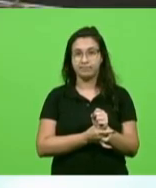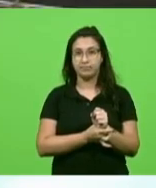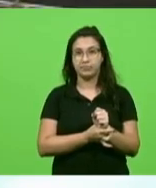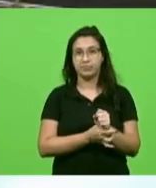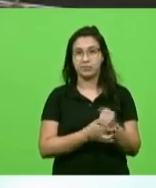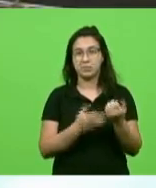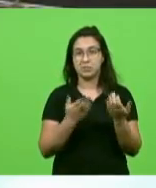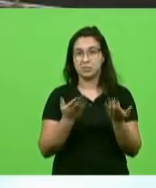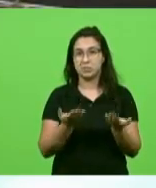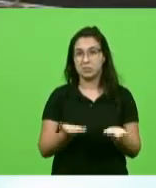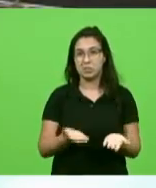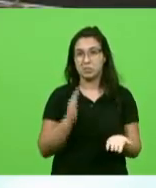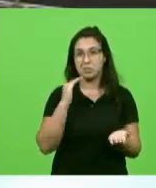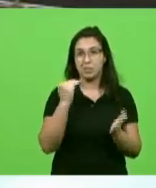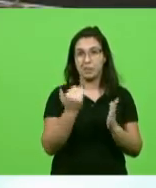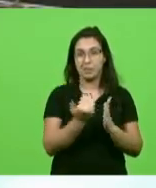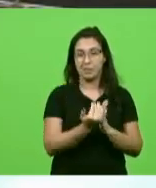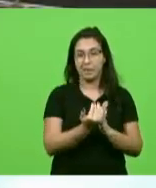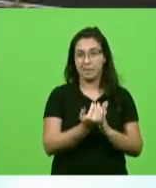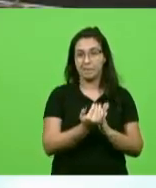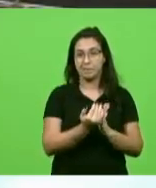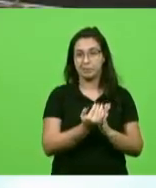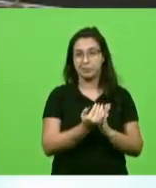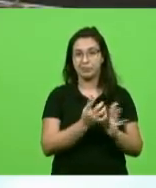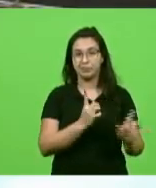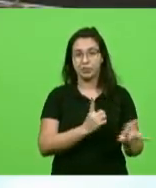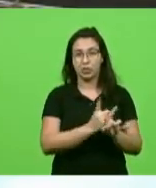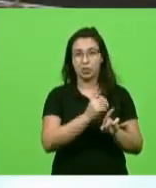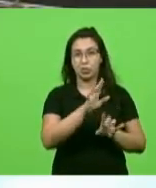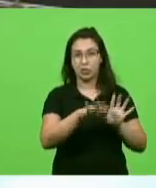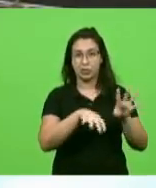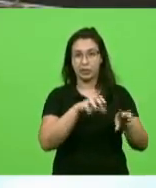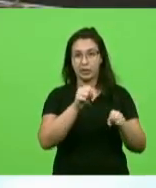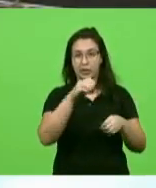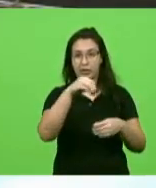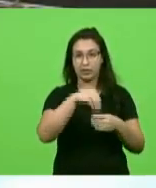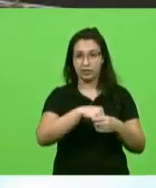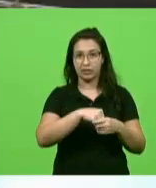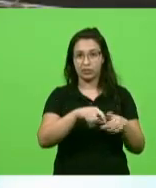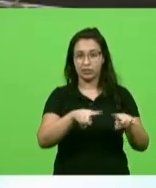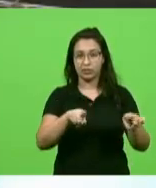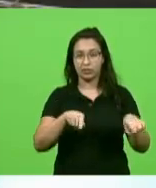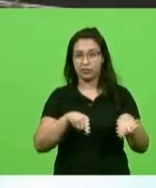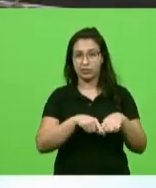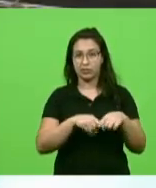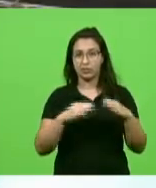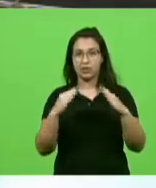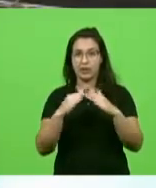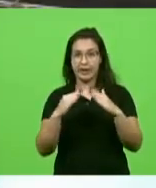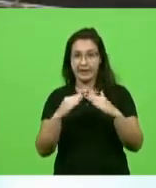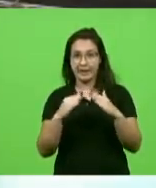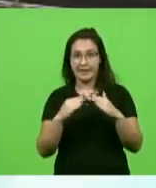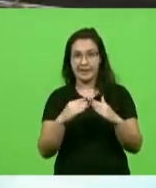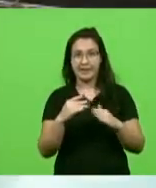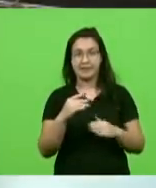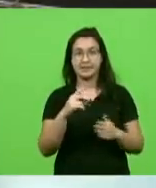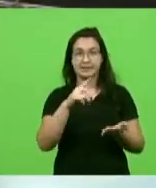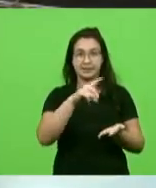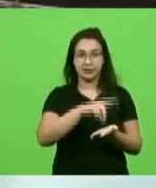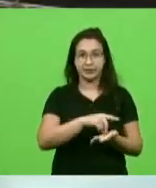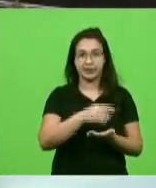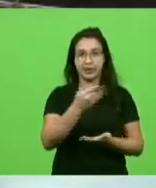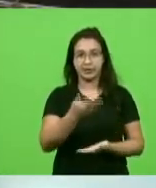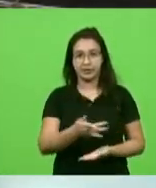desencalhadas especialmente o comprimento das buscas realizadas na capital no gabinete e na residência oficial